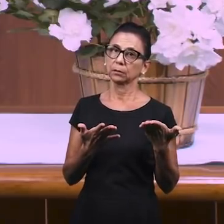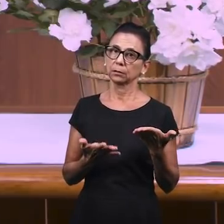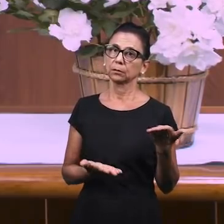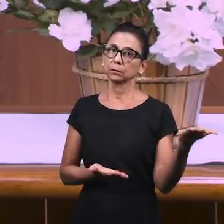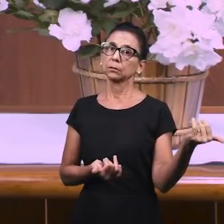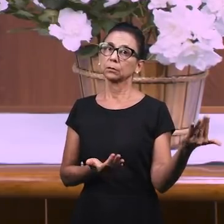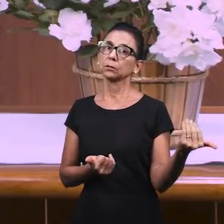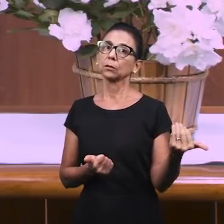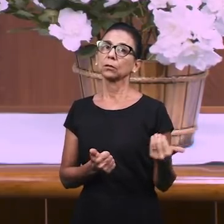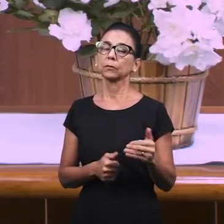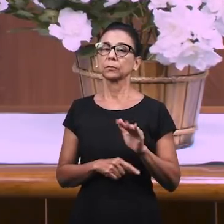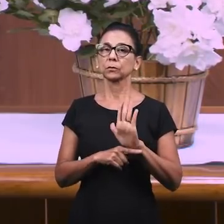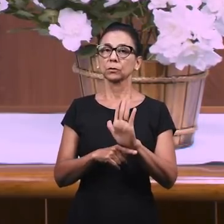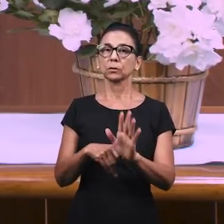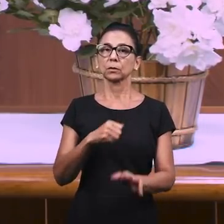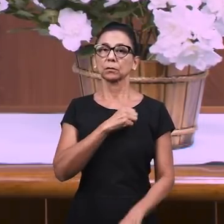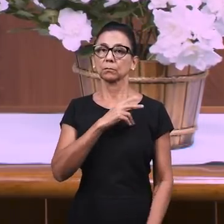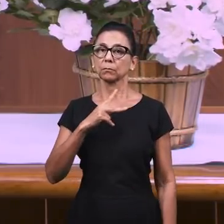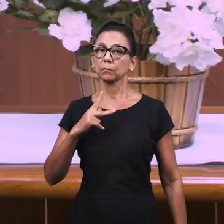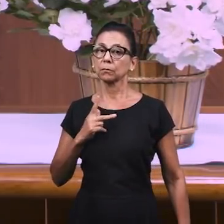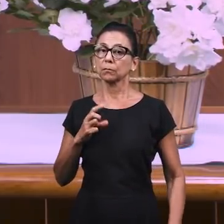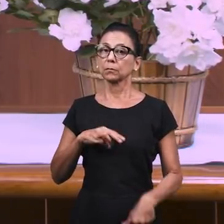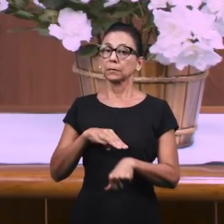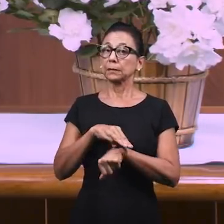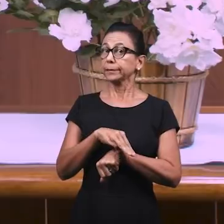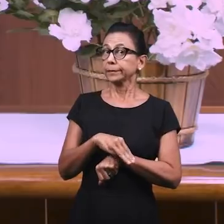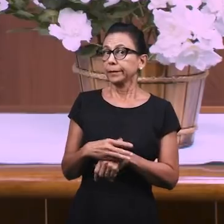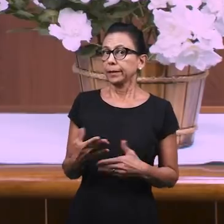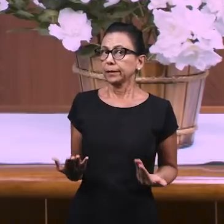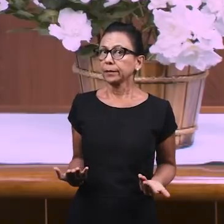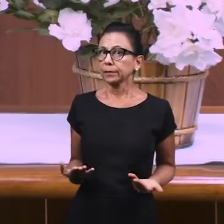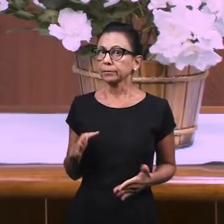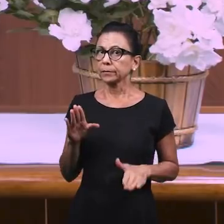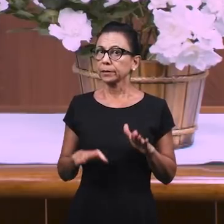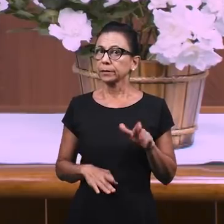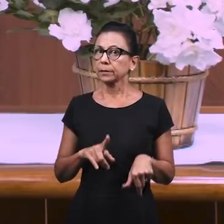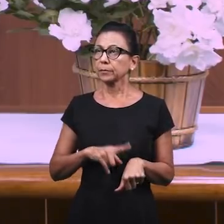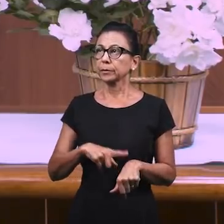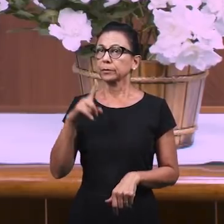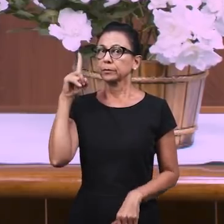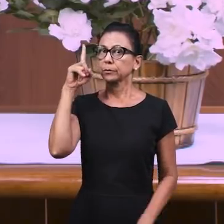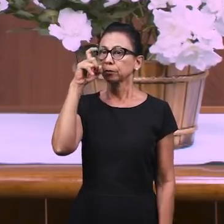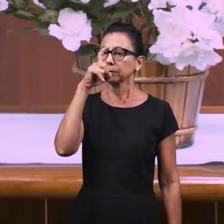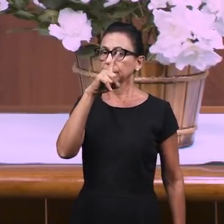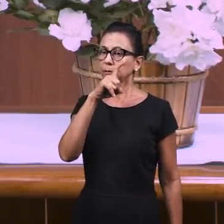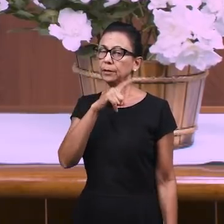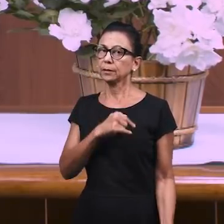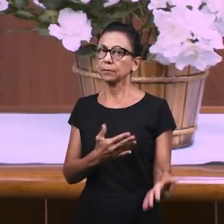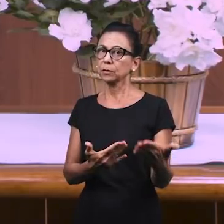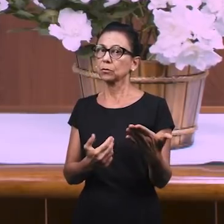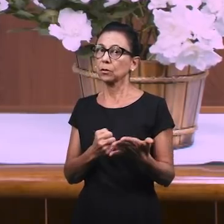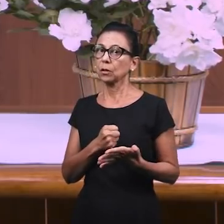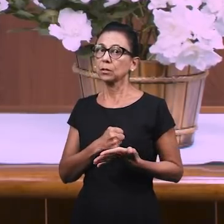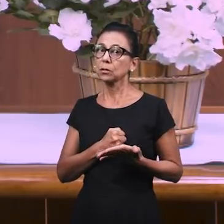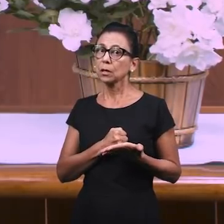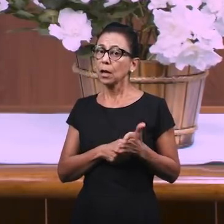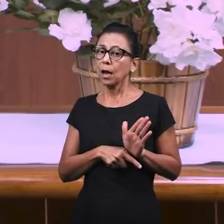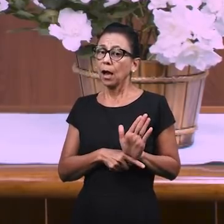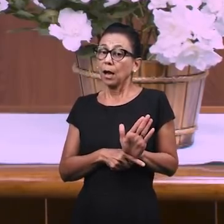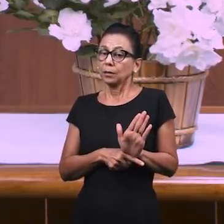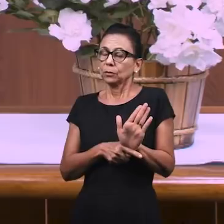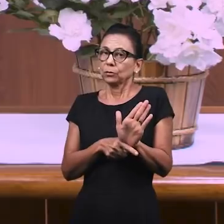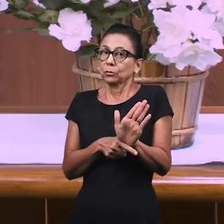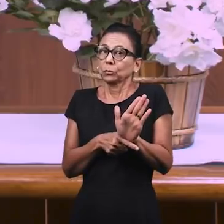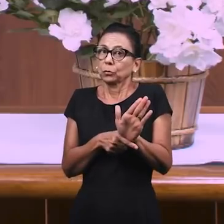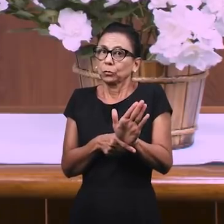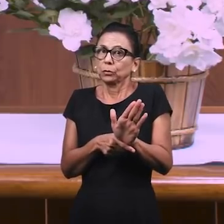os apóstolos, ajudando aqui hoje os ministérios, até em situações como essa, difíceis. Mas os jovens ajudam a tirar do